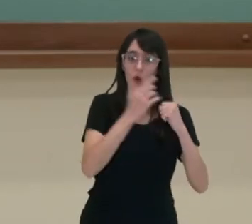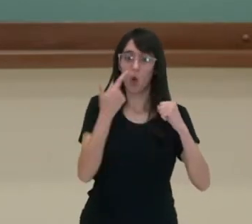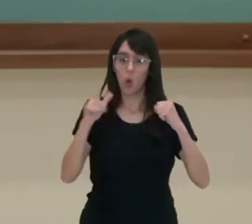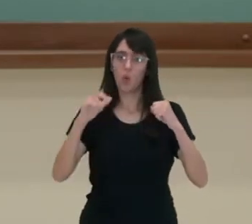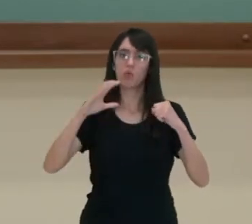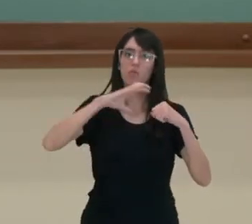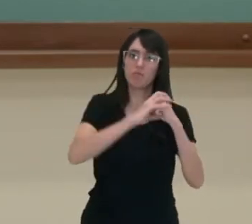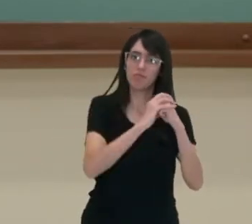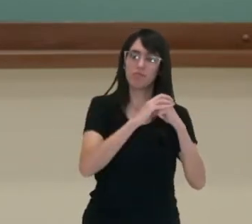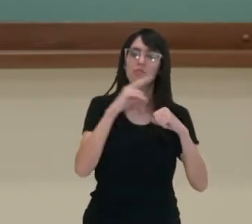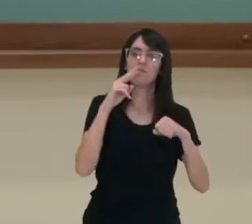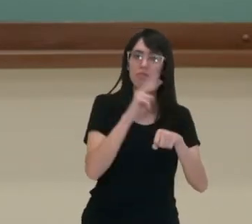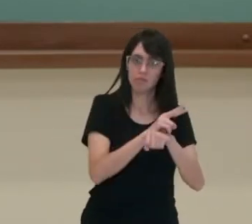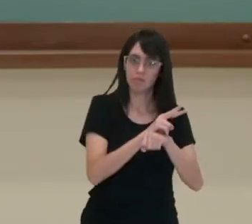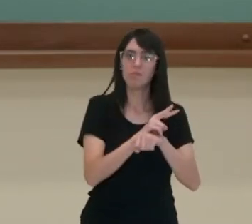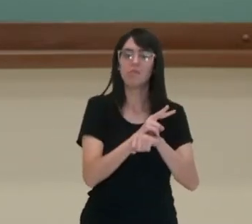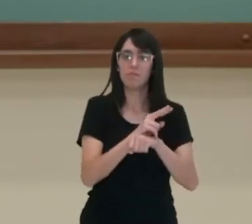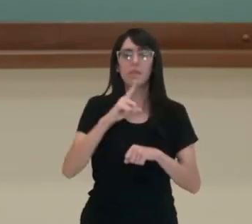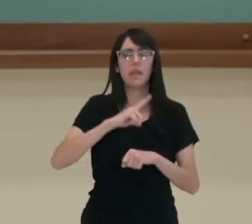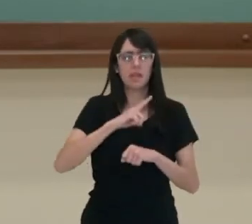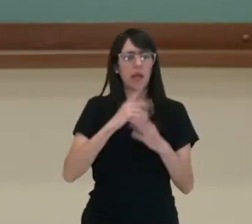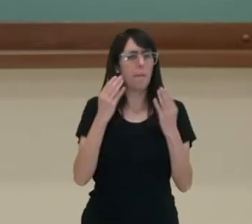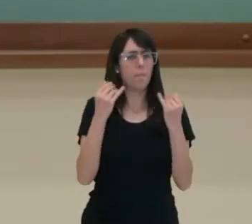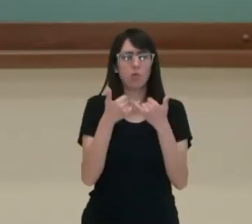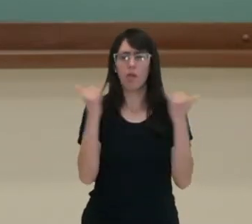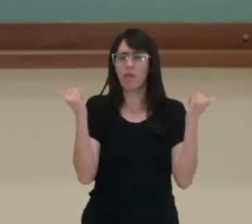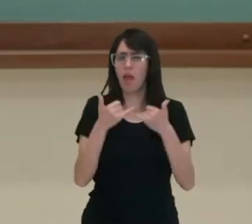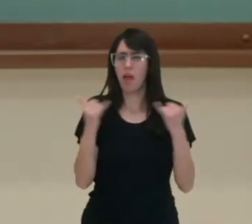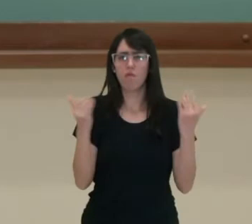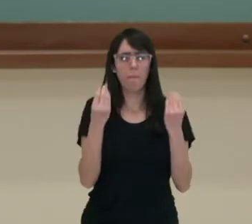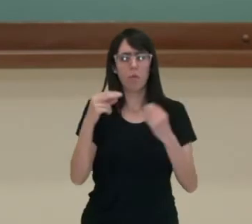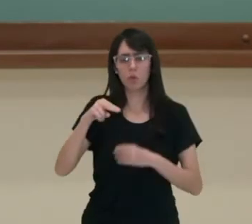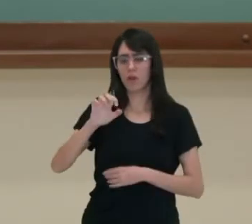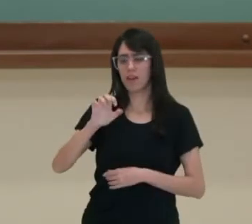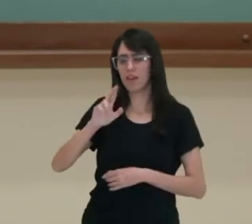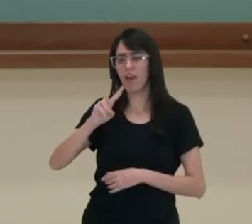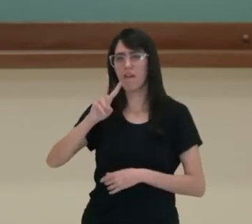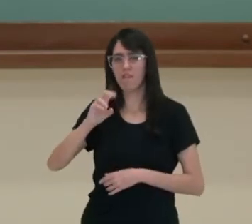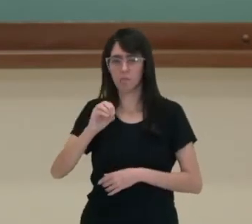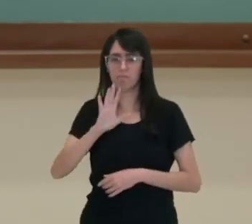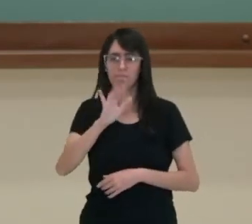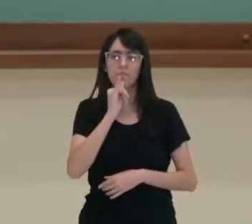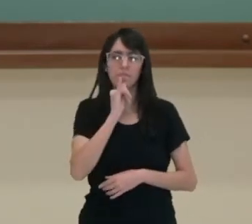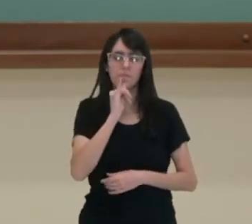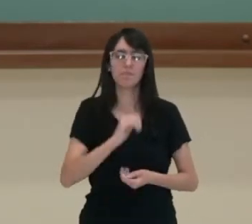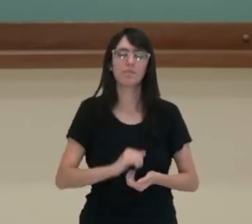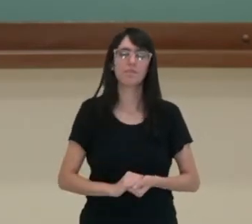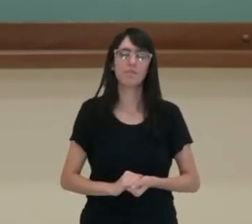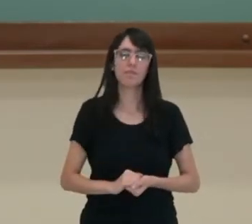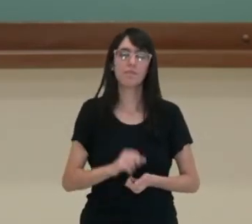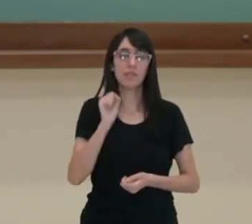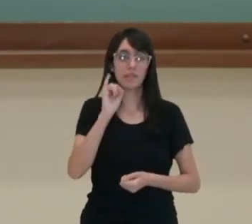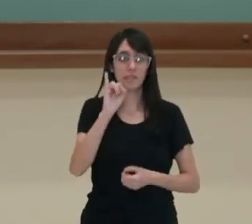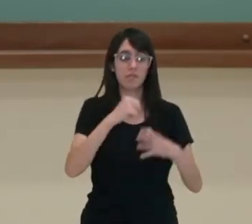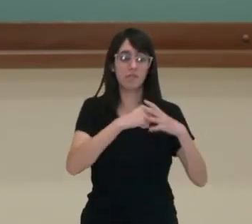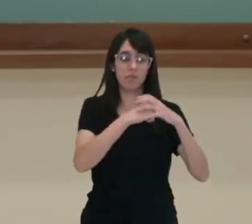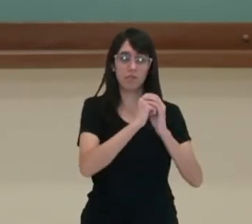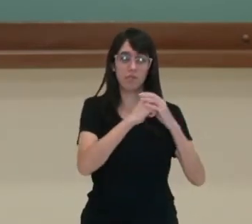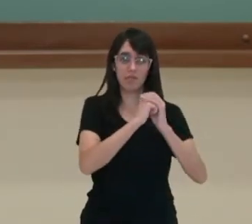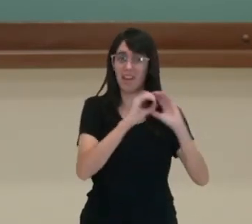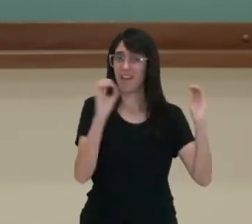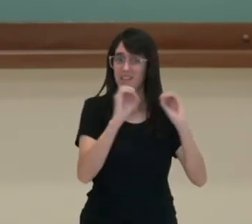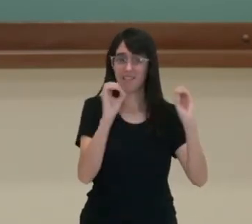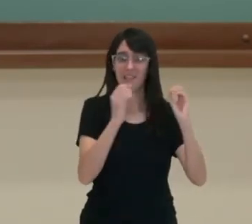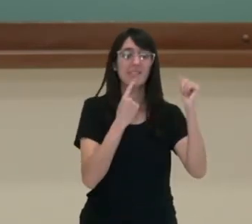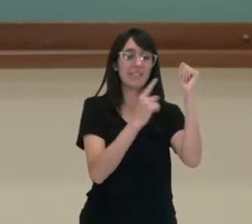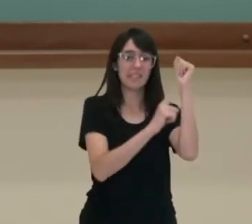tem muita inervação e muitos vasos sanguíneos. Então, por exemplo, se a cartilagem não tivesse vasos sanguíneos e